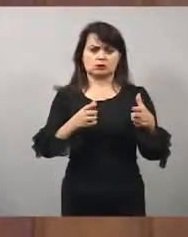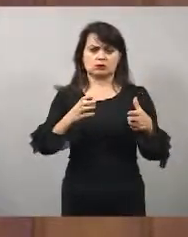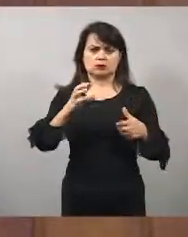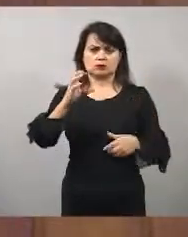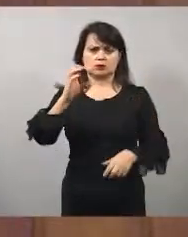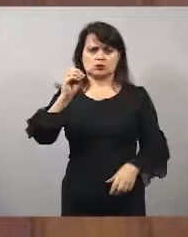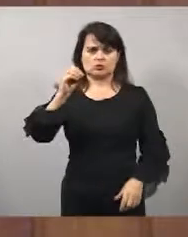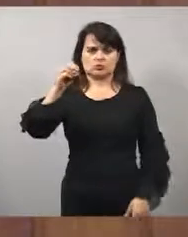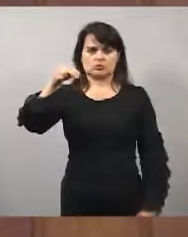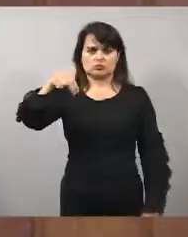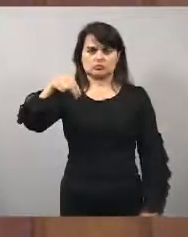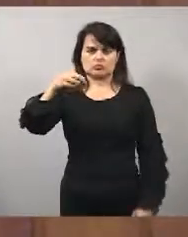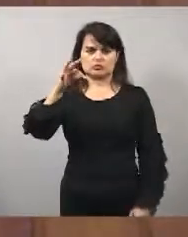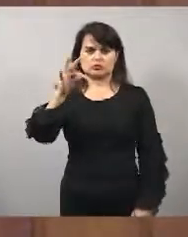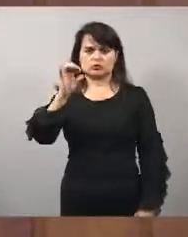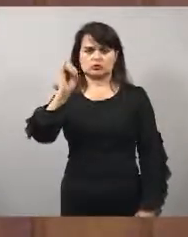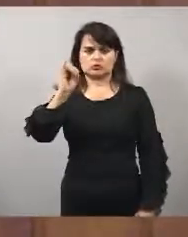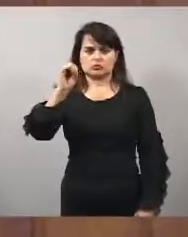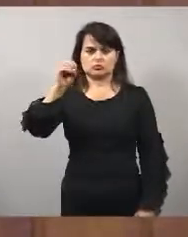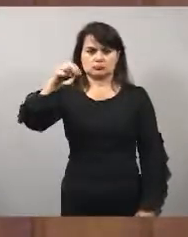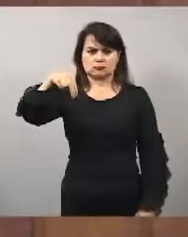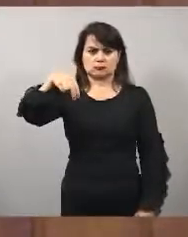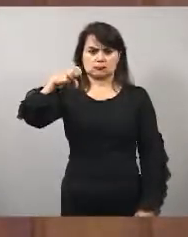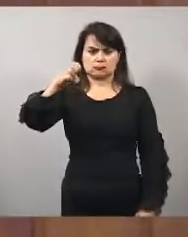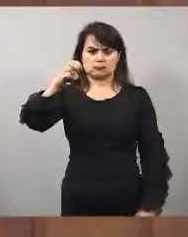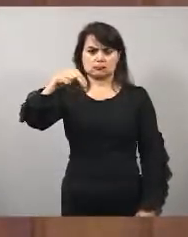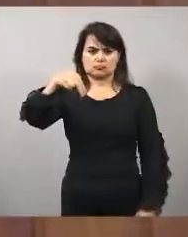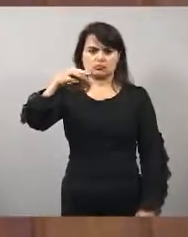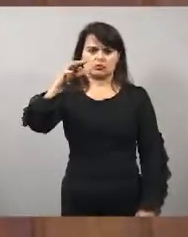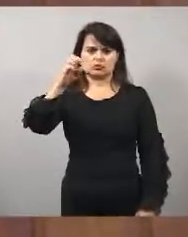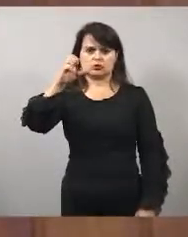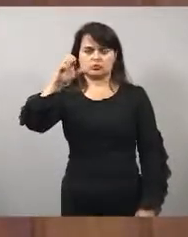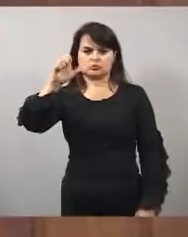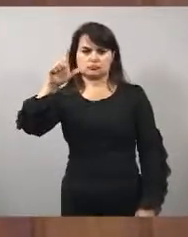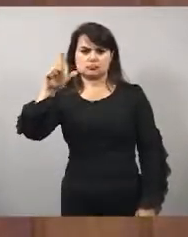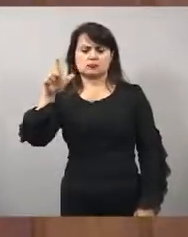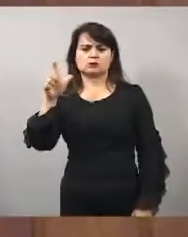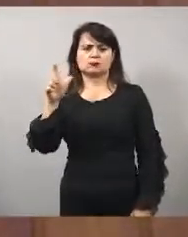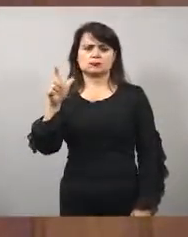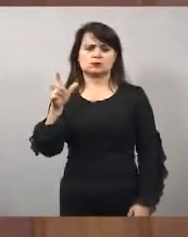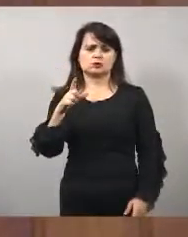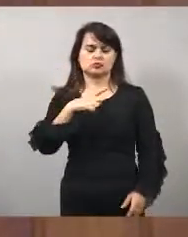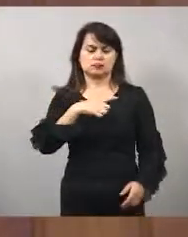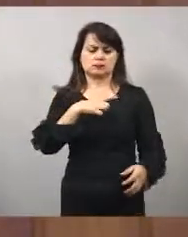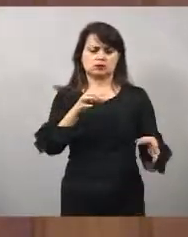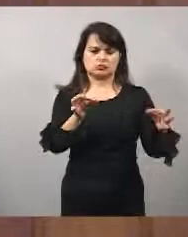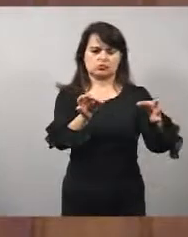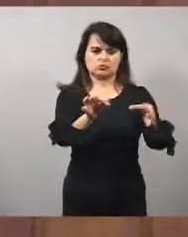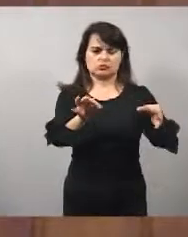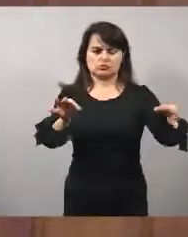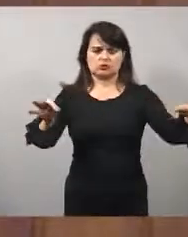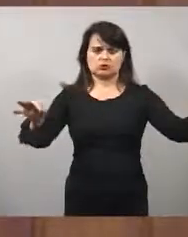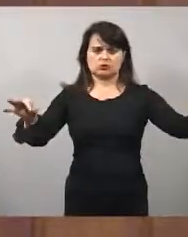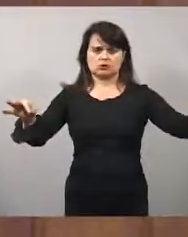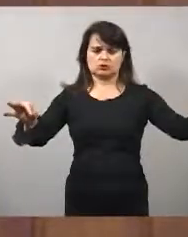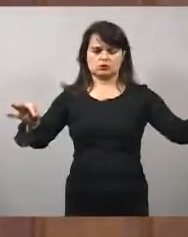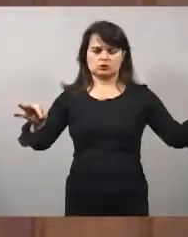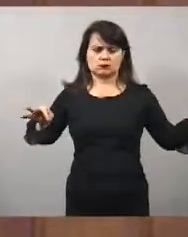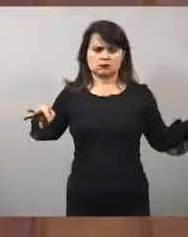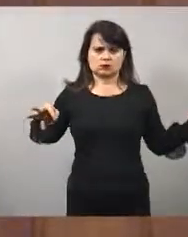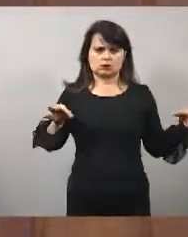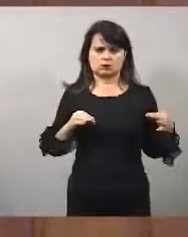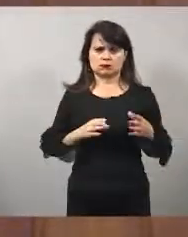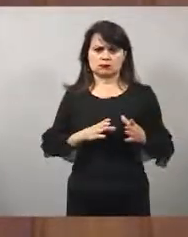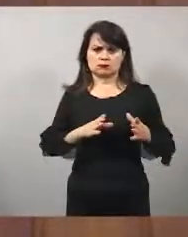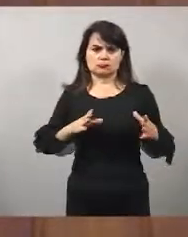é uma área que abrange um quarteirão grande. Acho que os nobres pares devem ter conhecimento desse